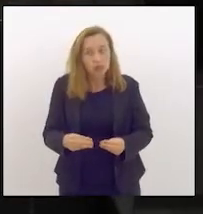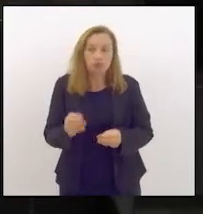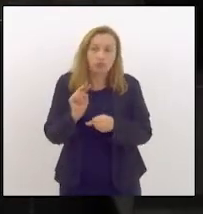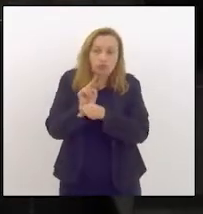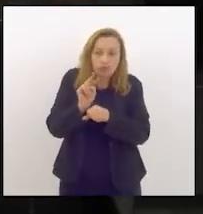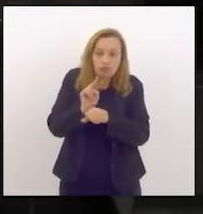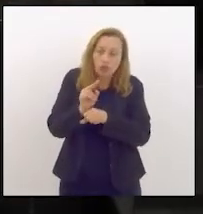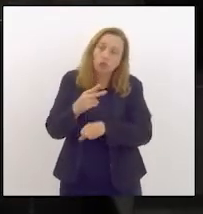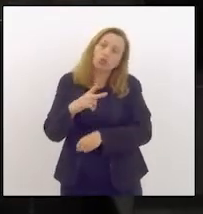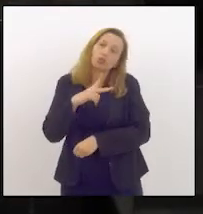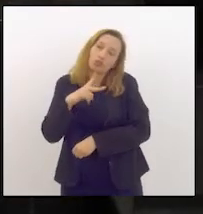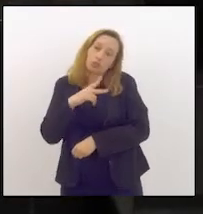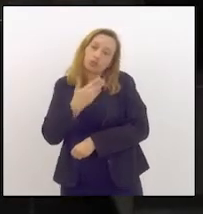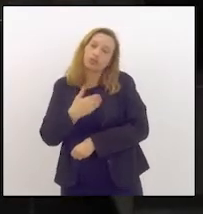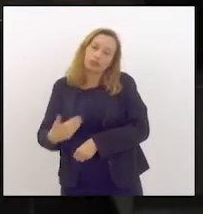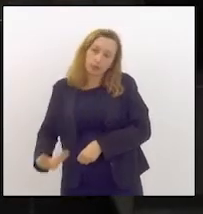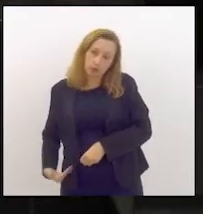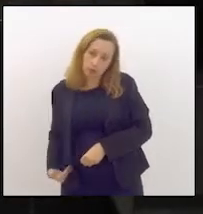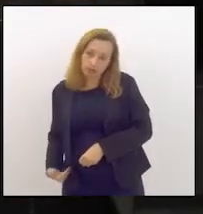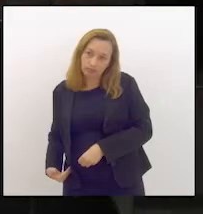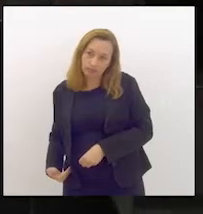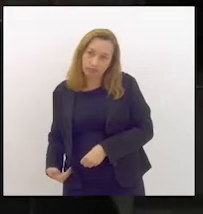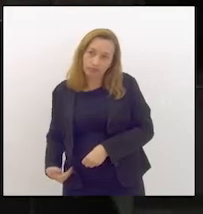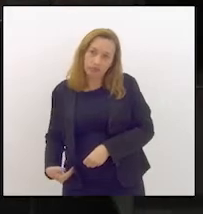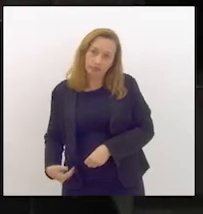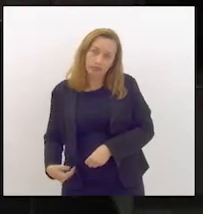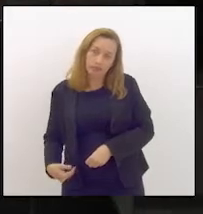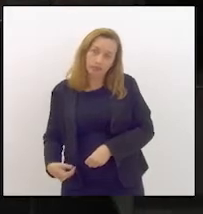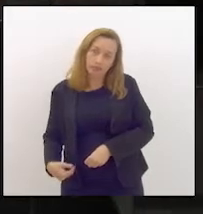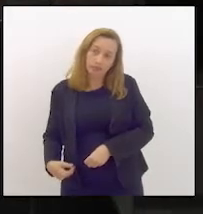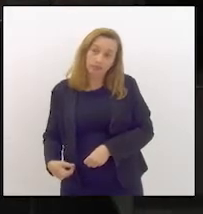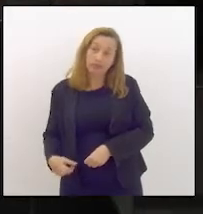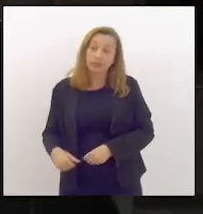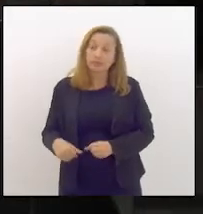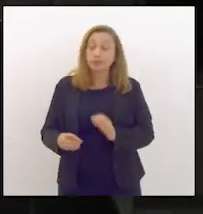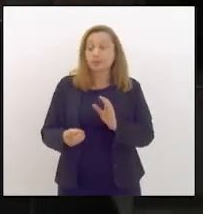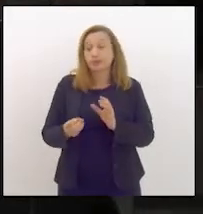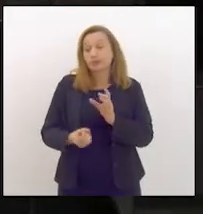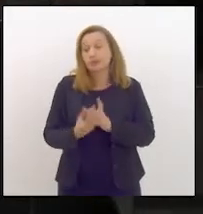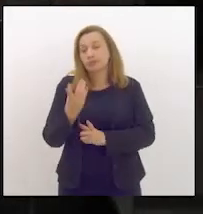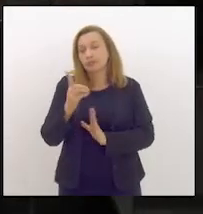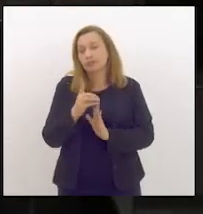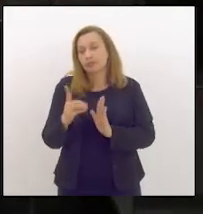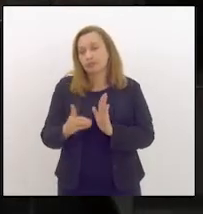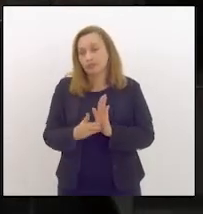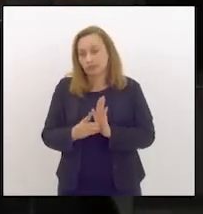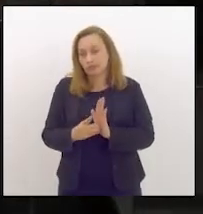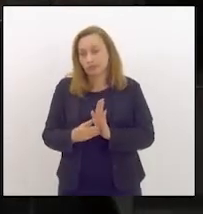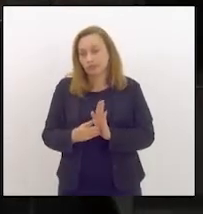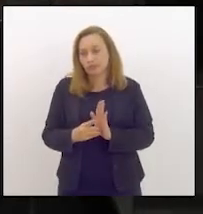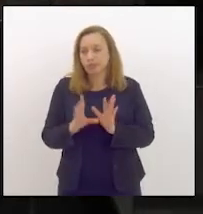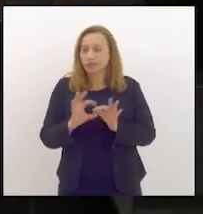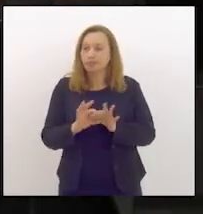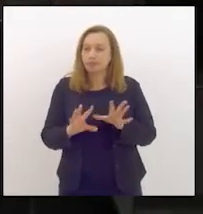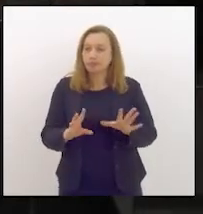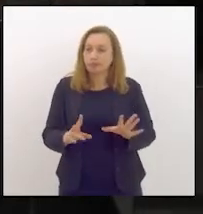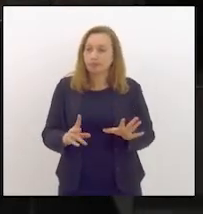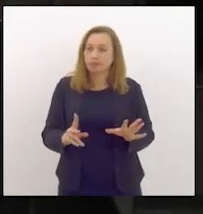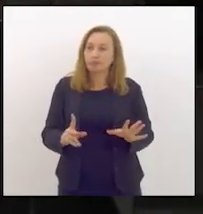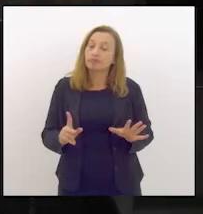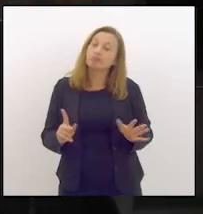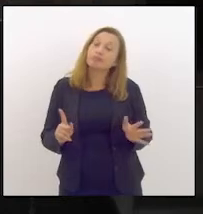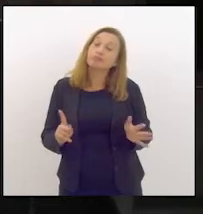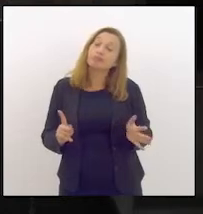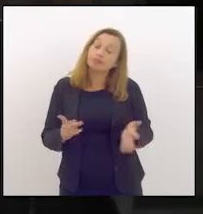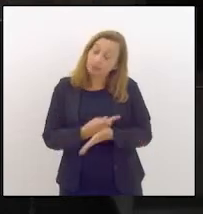do próprio Governador que editou dois decretos que permite que isso esteja